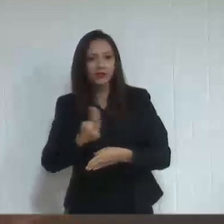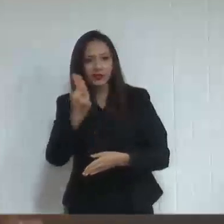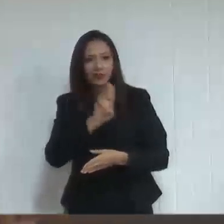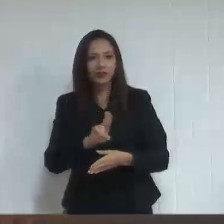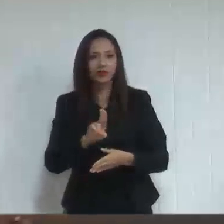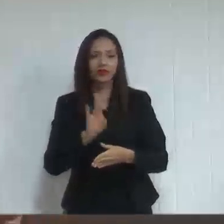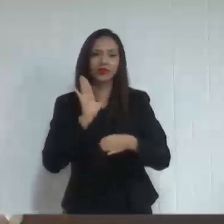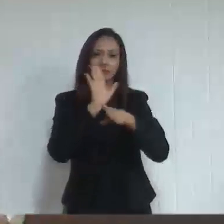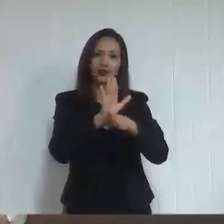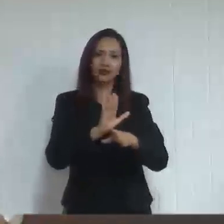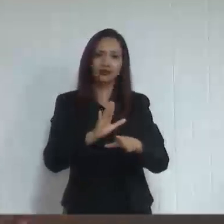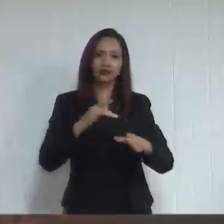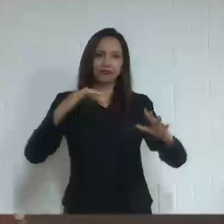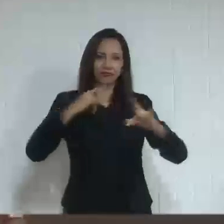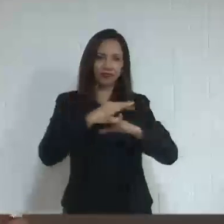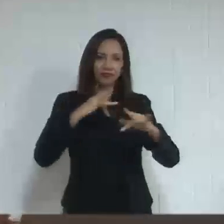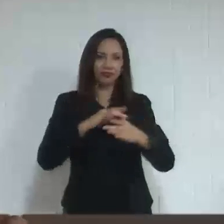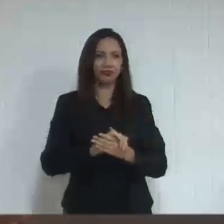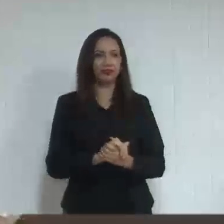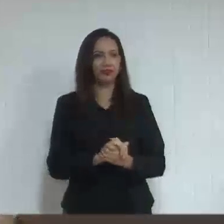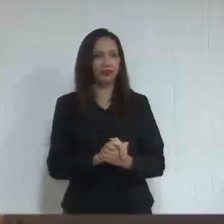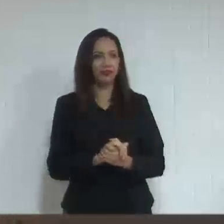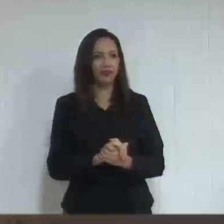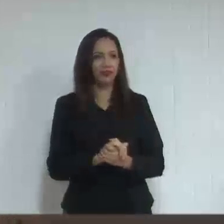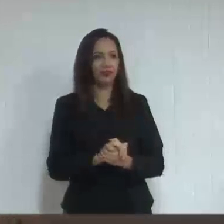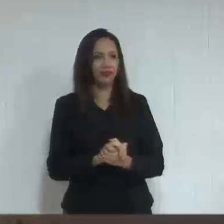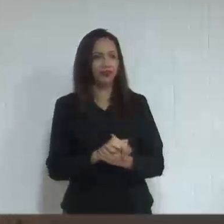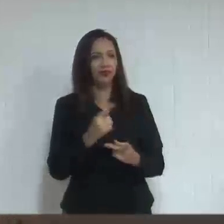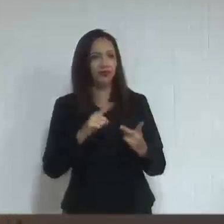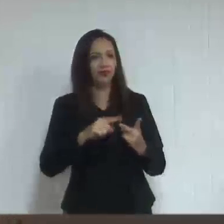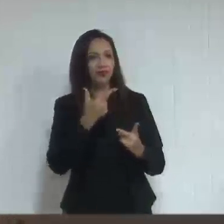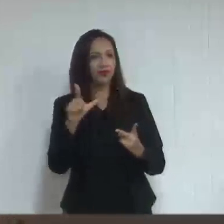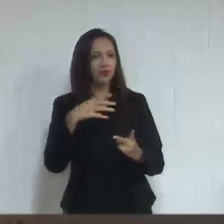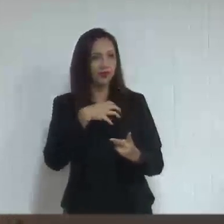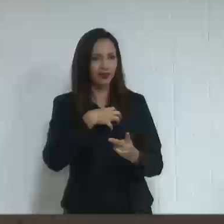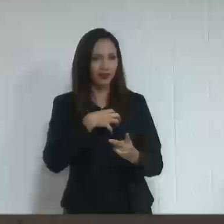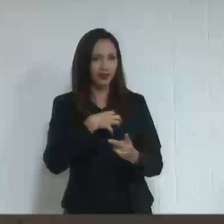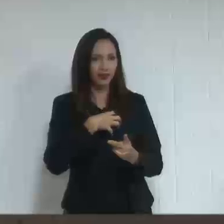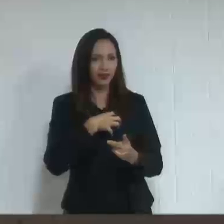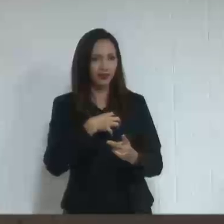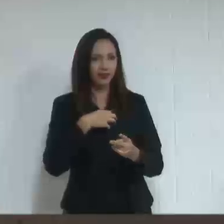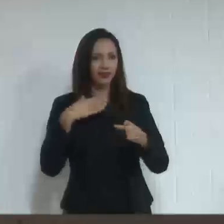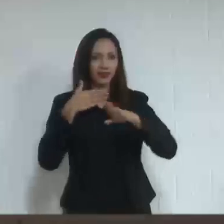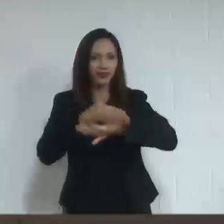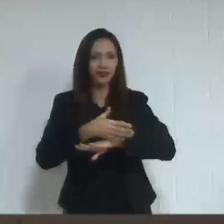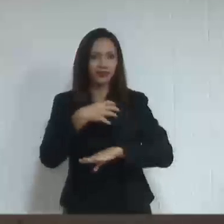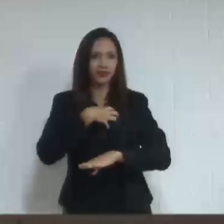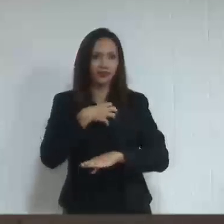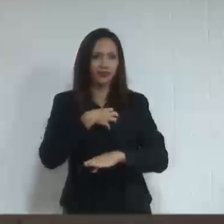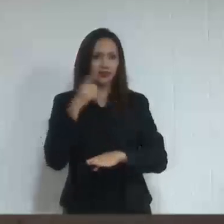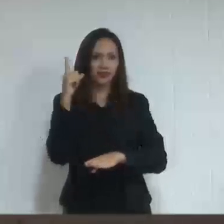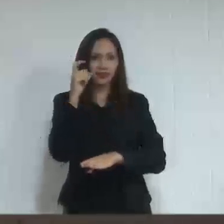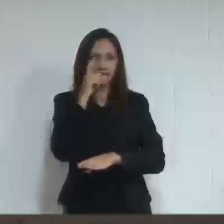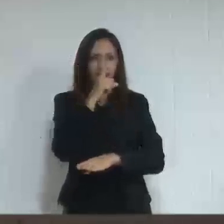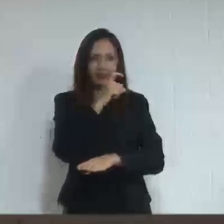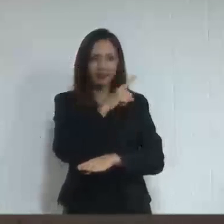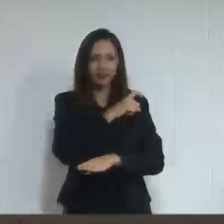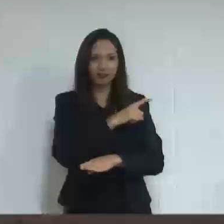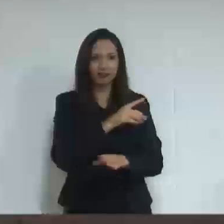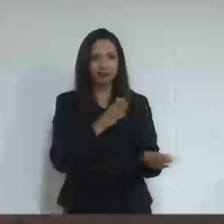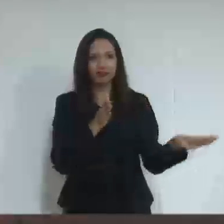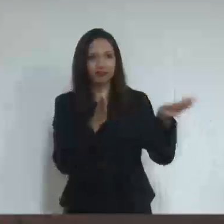em favor da cidade, não é? Uma outra situação também, quem vem para o centro, a dificuldade para tentar chegar em qualquer loja